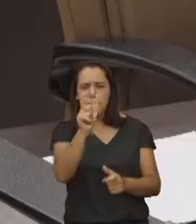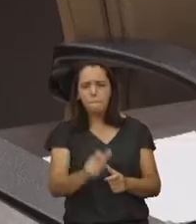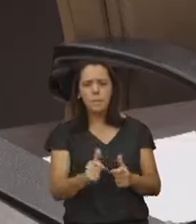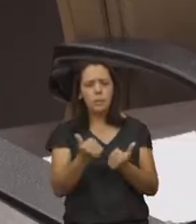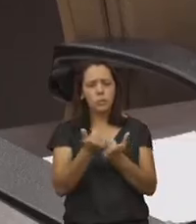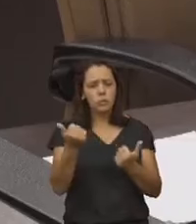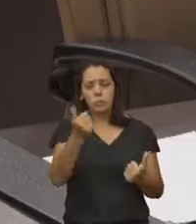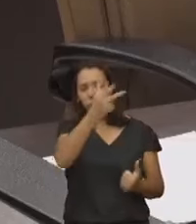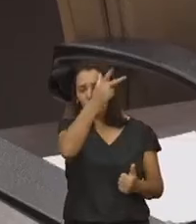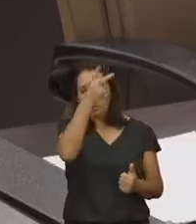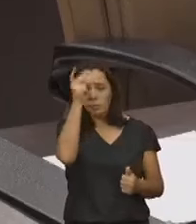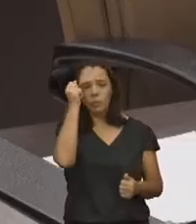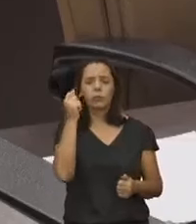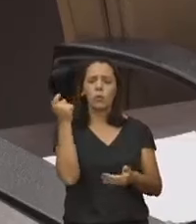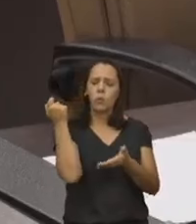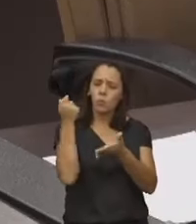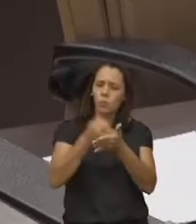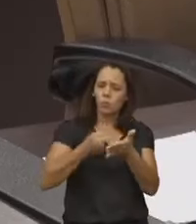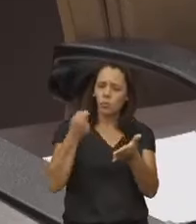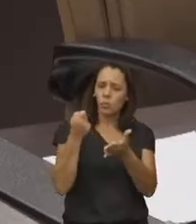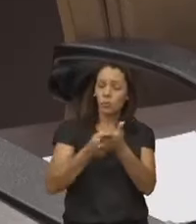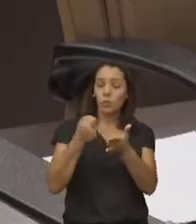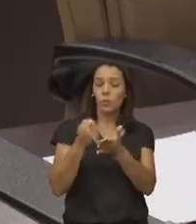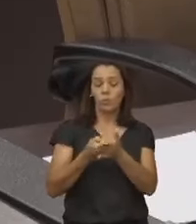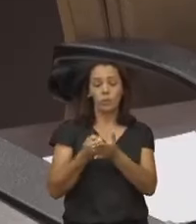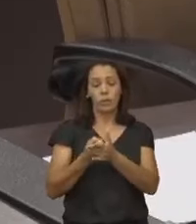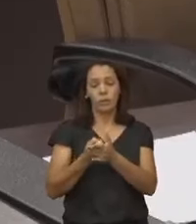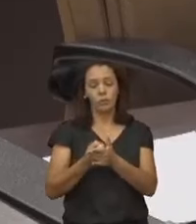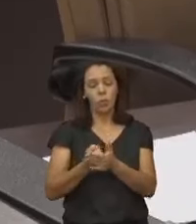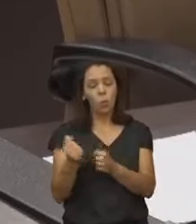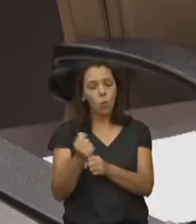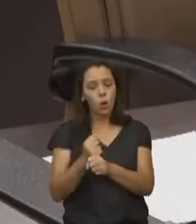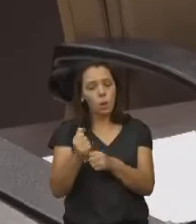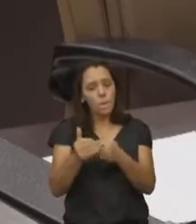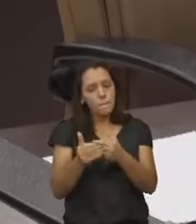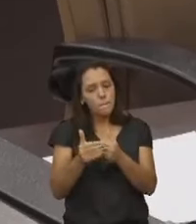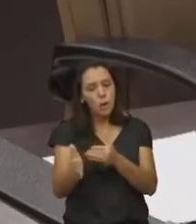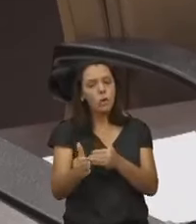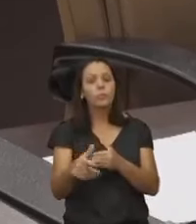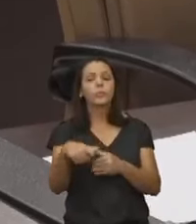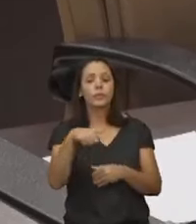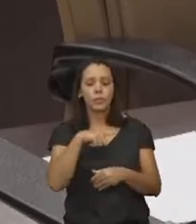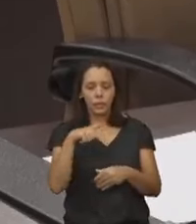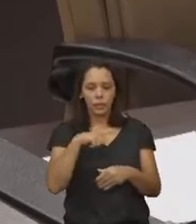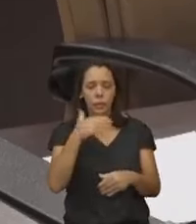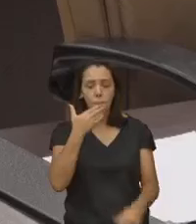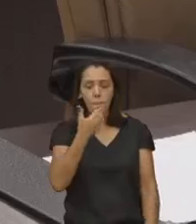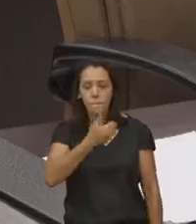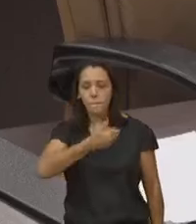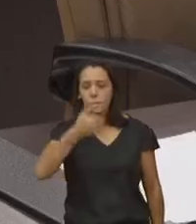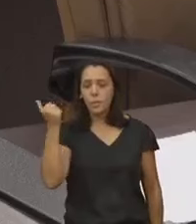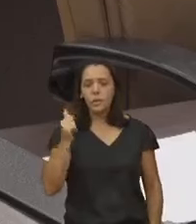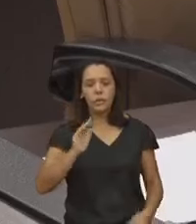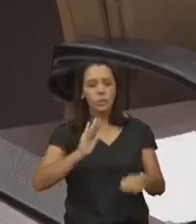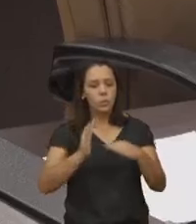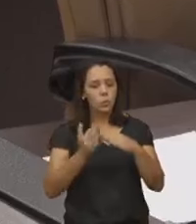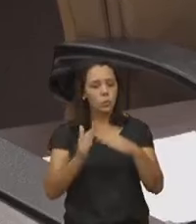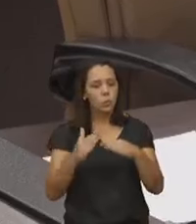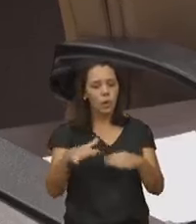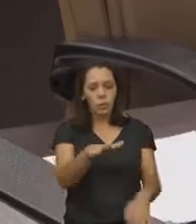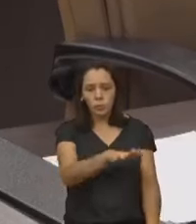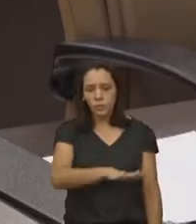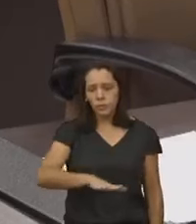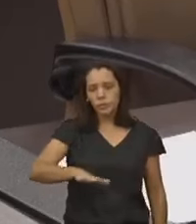junto com os moradores daquela região, para que a partir do ano que vem comece a chegar melhoria no Veraneio, Ijal, Irajá e toda aquela região. Meu